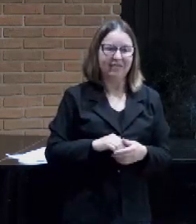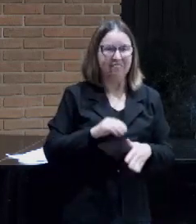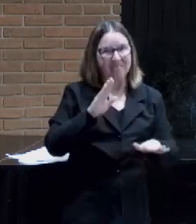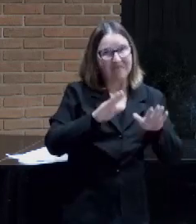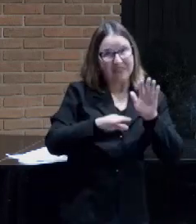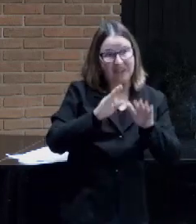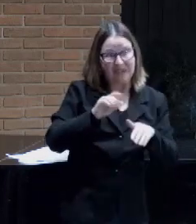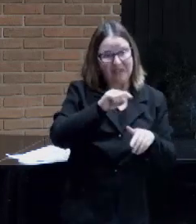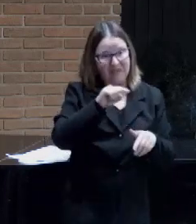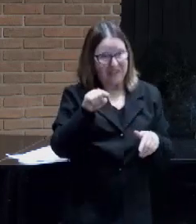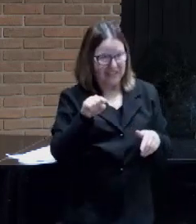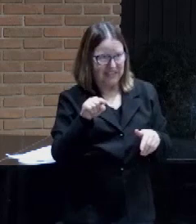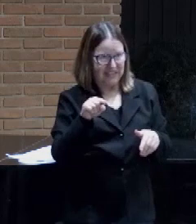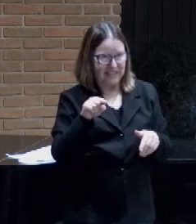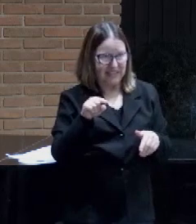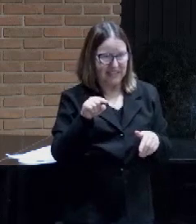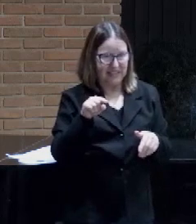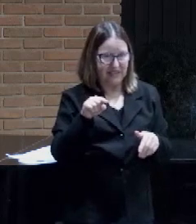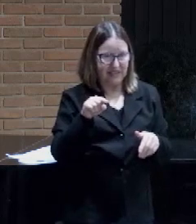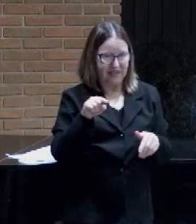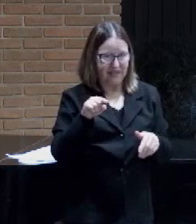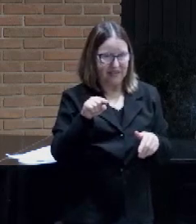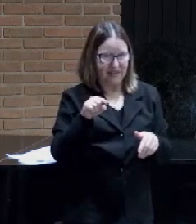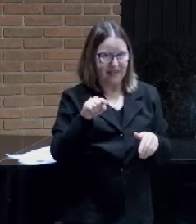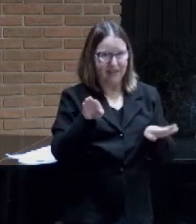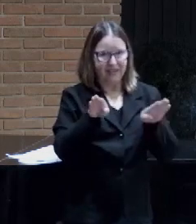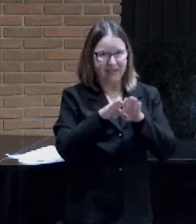Talvez você esteja na barriga do grande peixe,